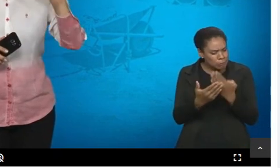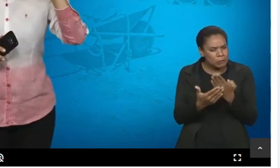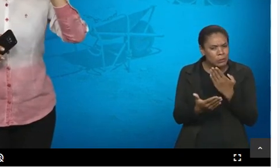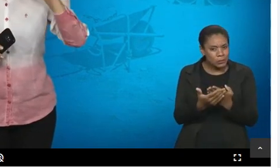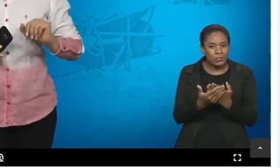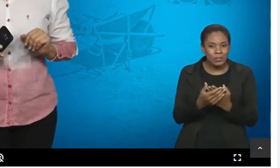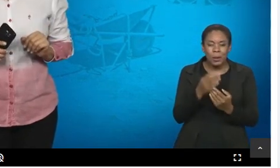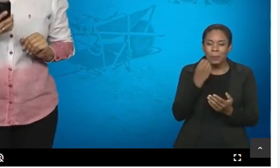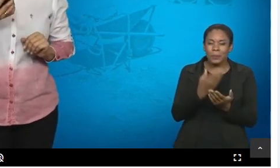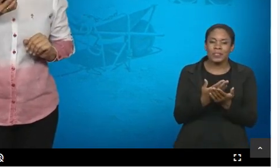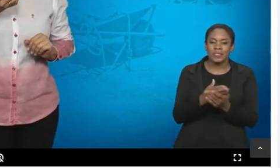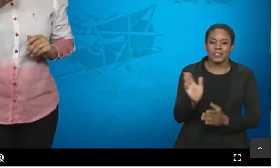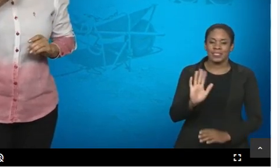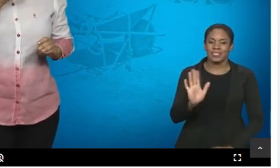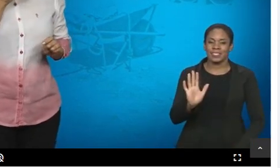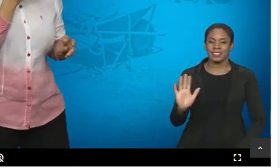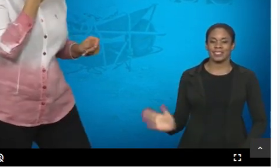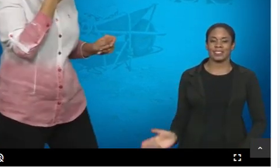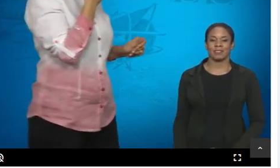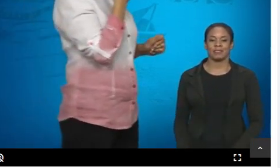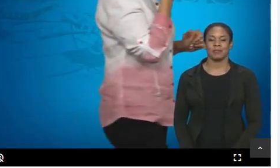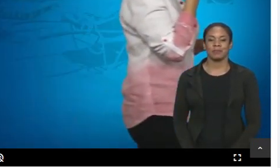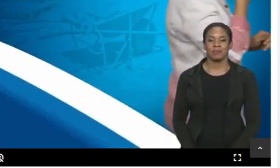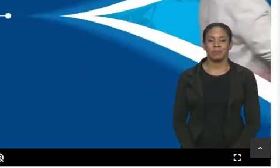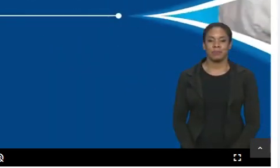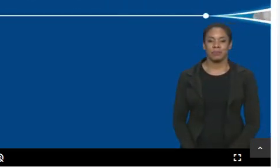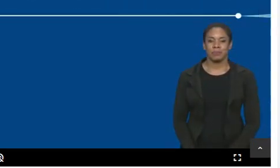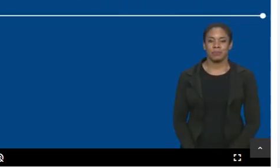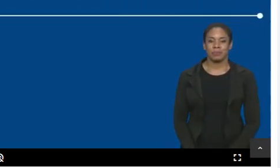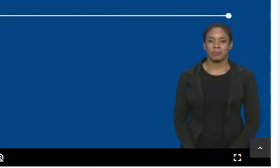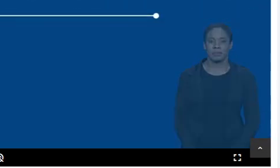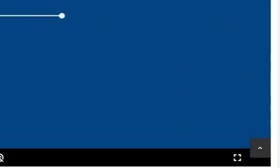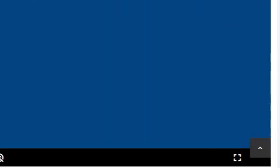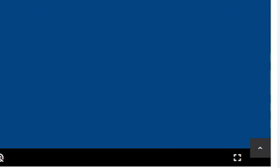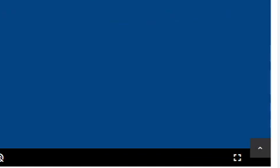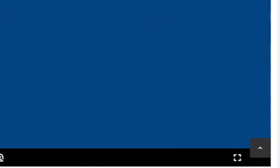também. Até mais! Fala, Juliano!